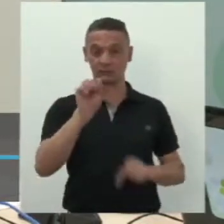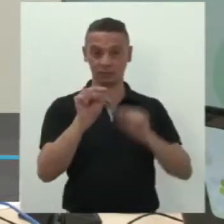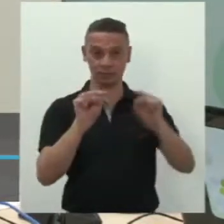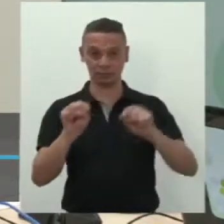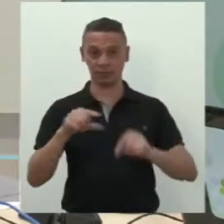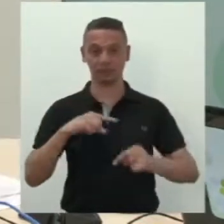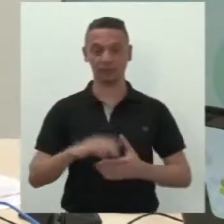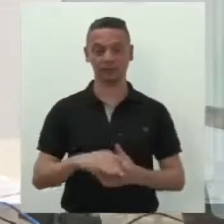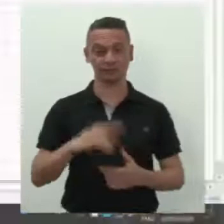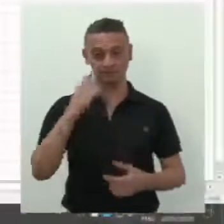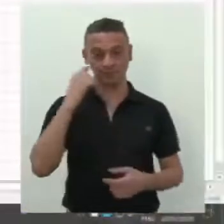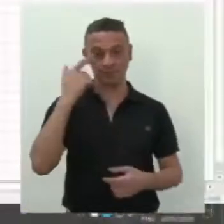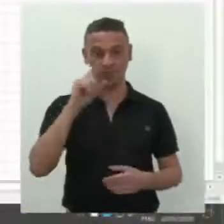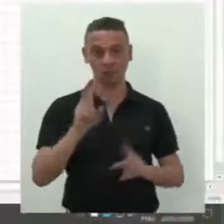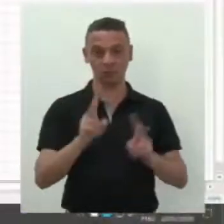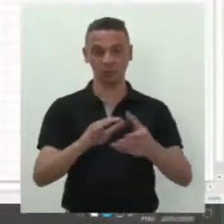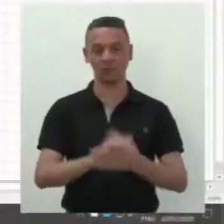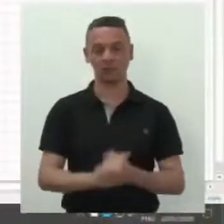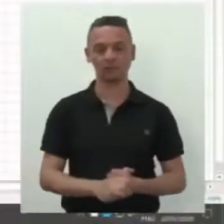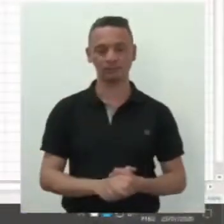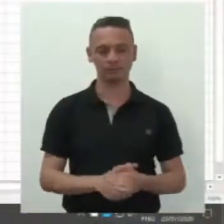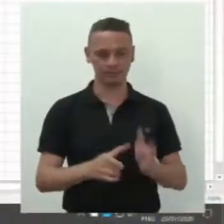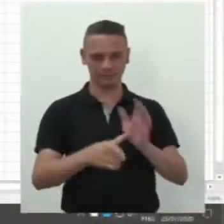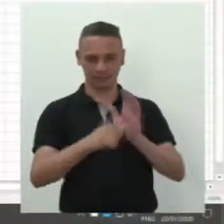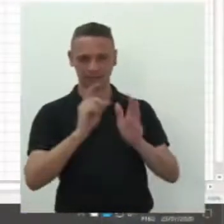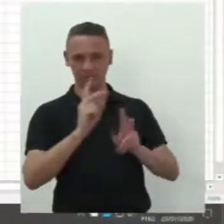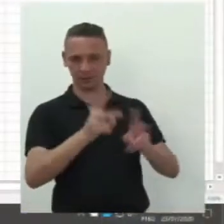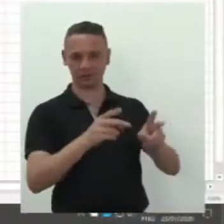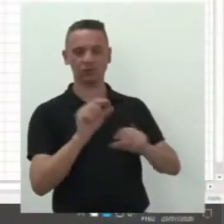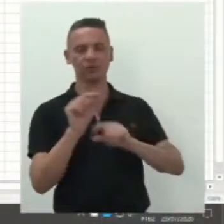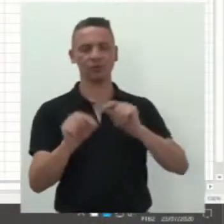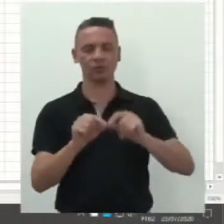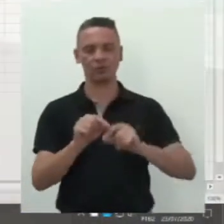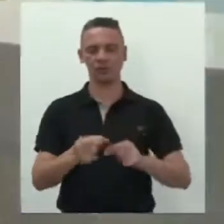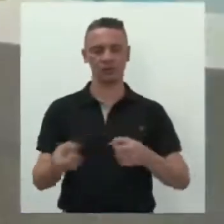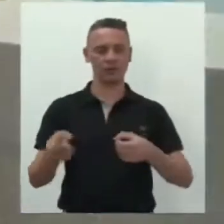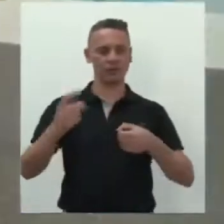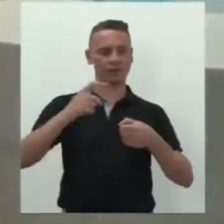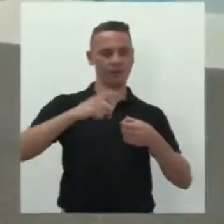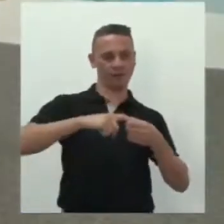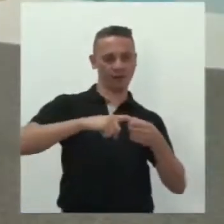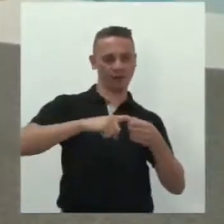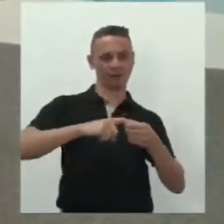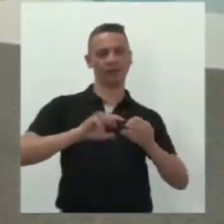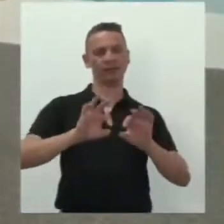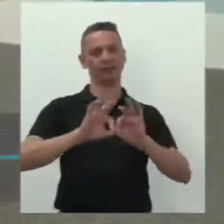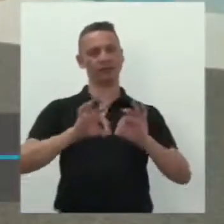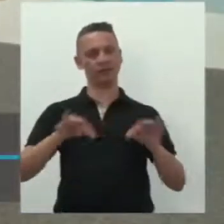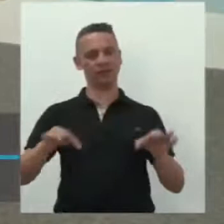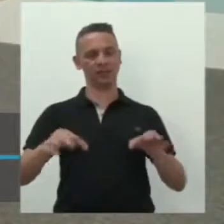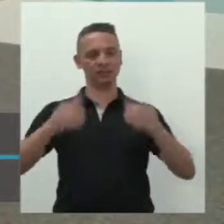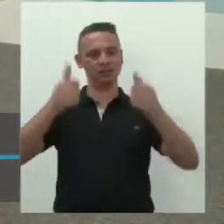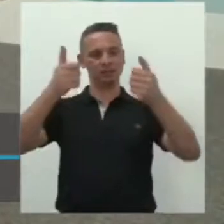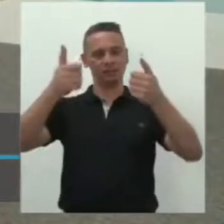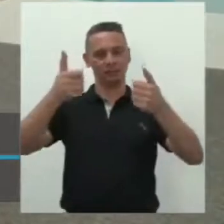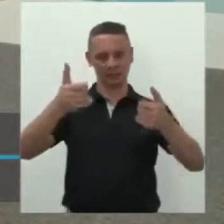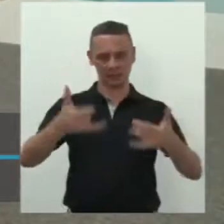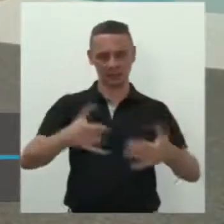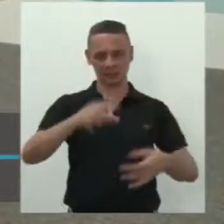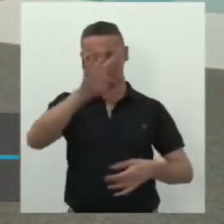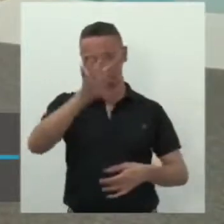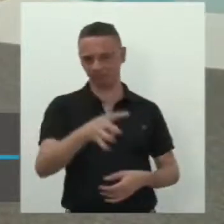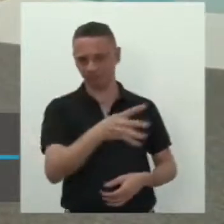então. Fernando, acho que antes de você continuar, só para voltar lá numa coisinha, lá na sua outra